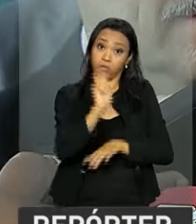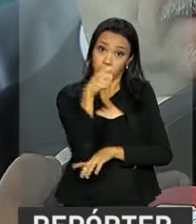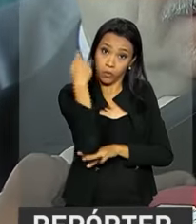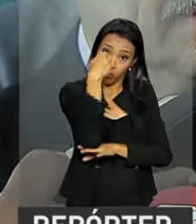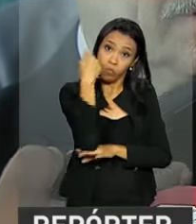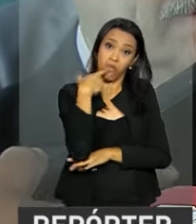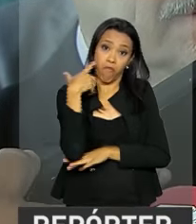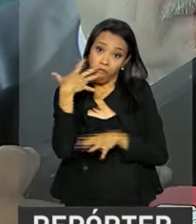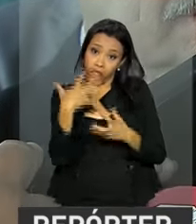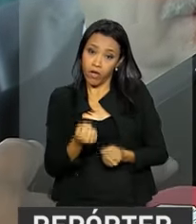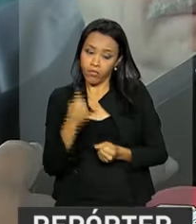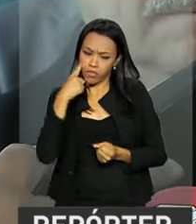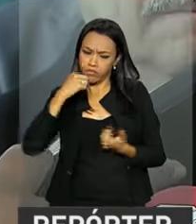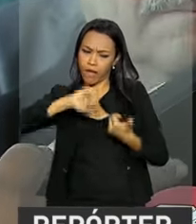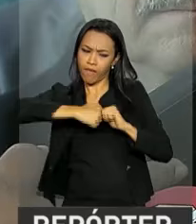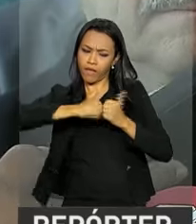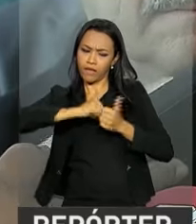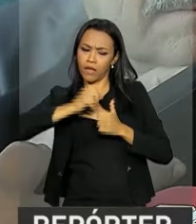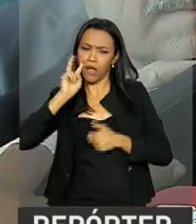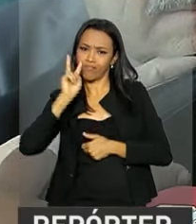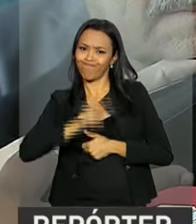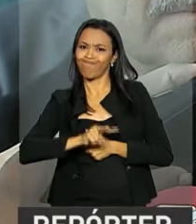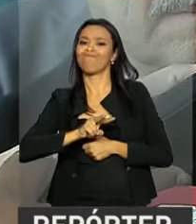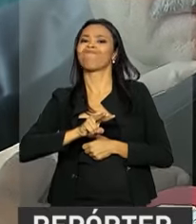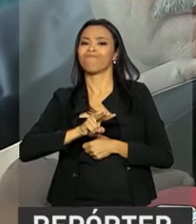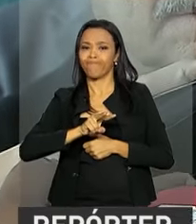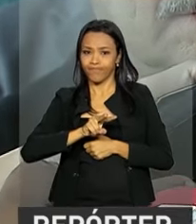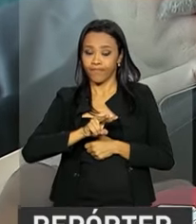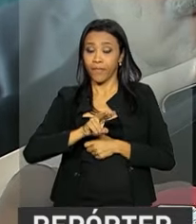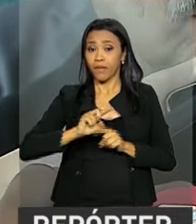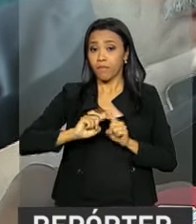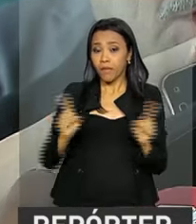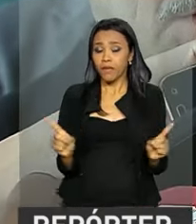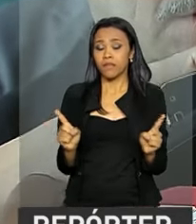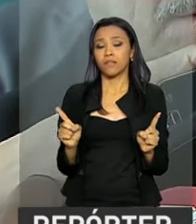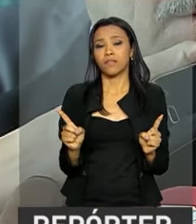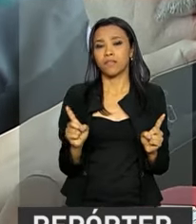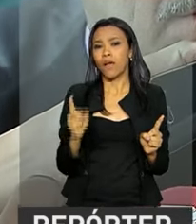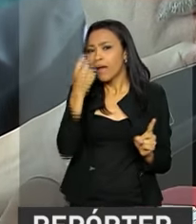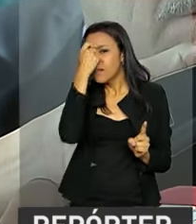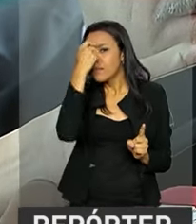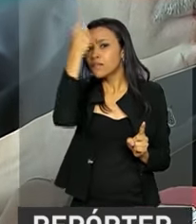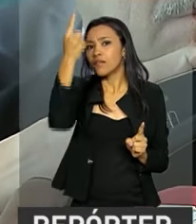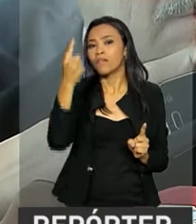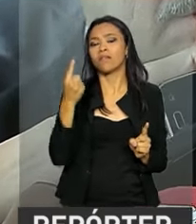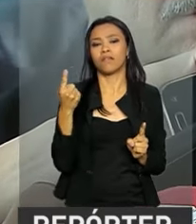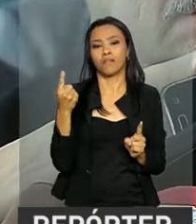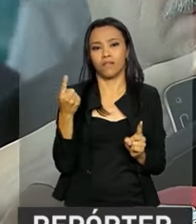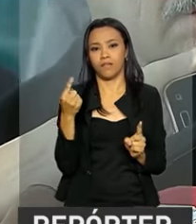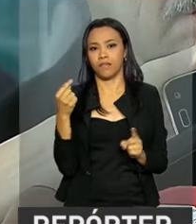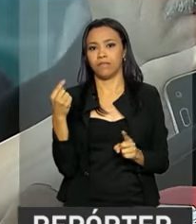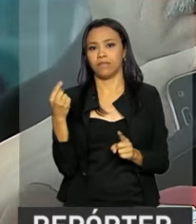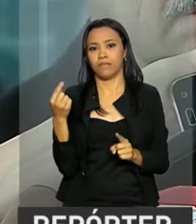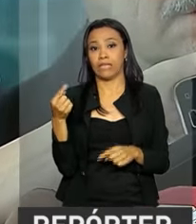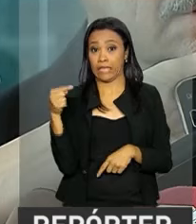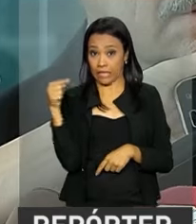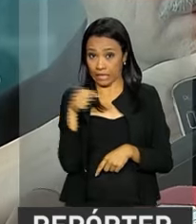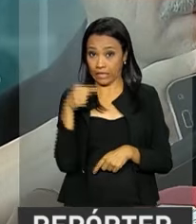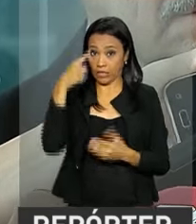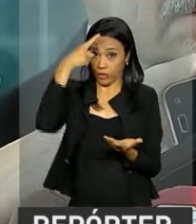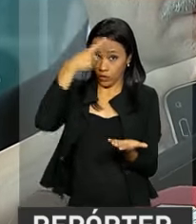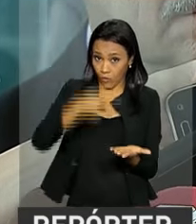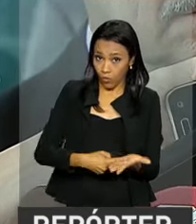vamos analisar qual é a situação do estado. Mas exatamente a ideia básica desse